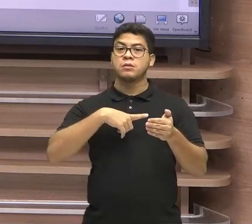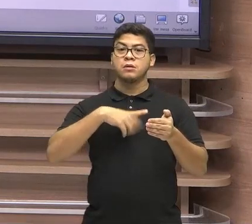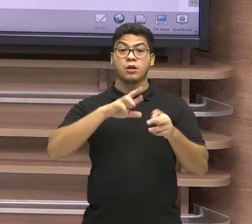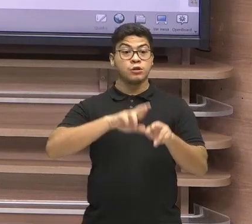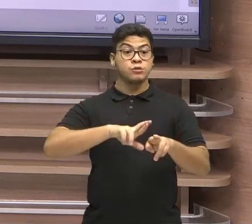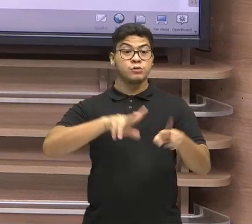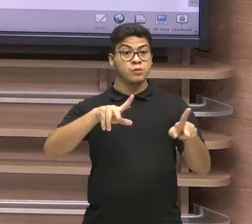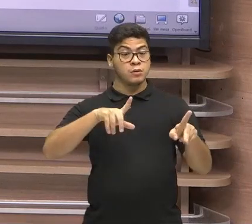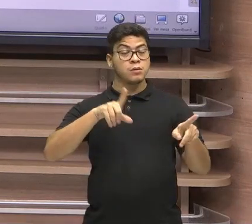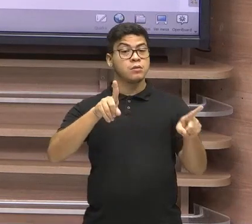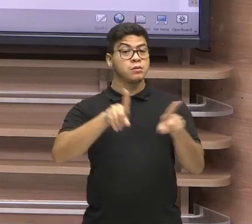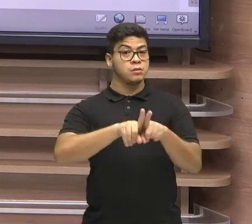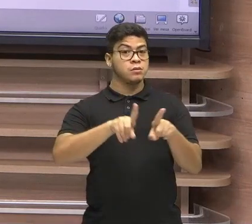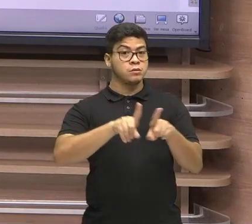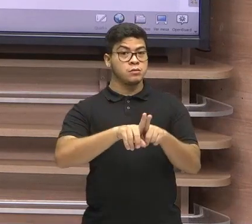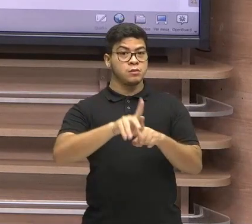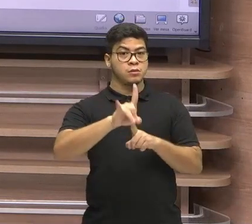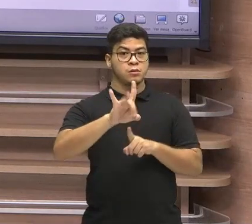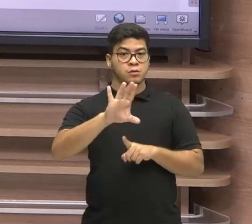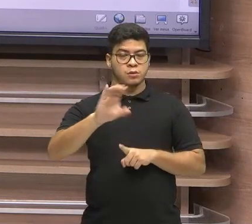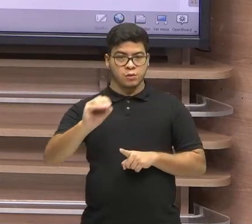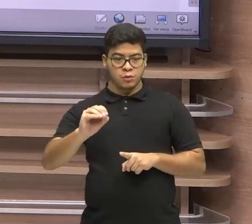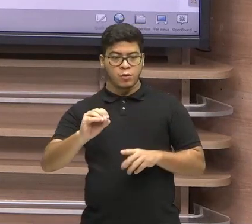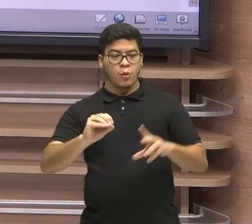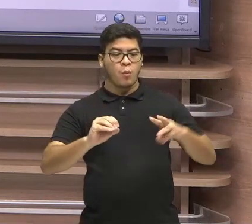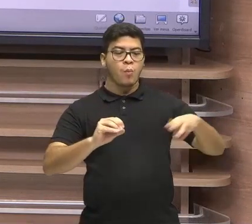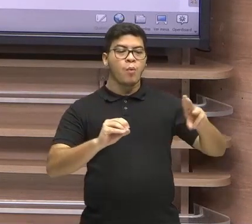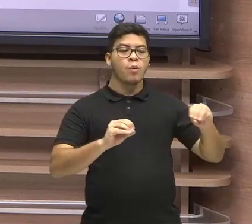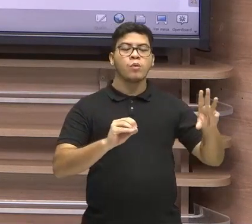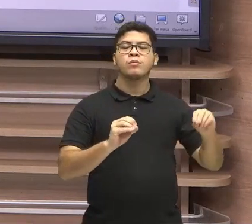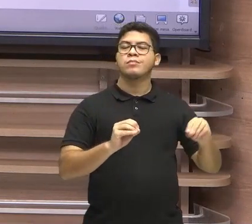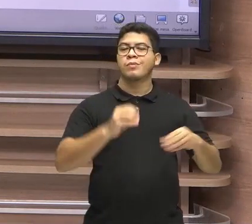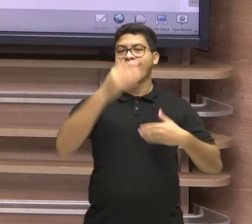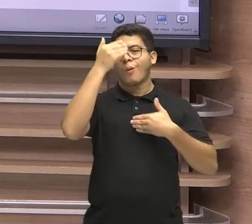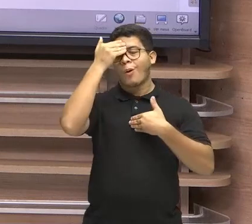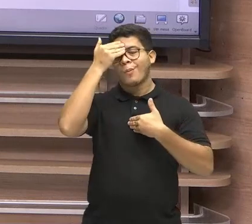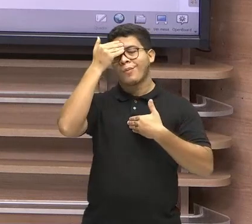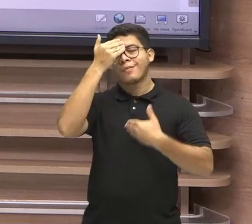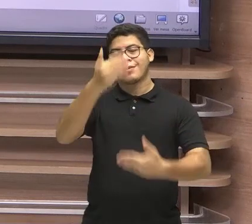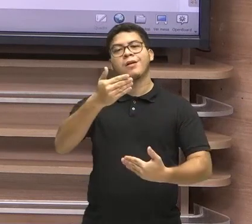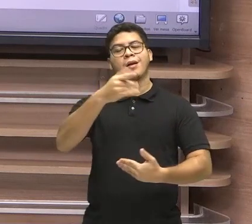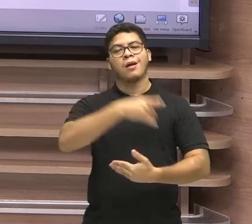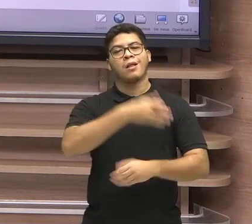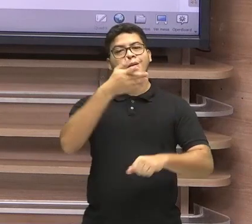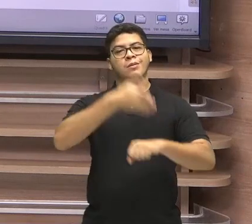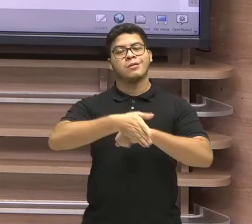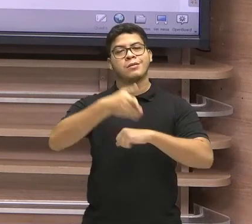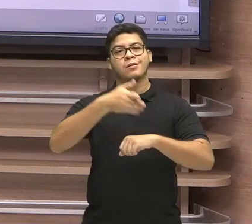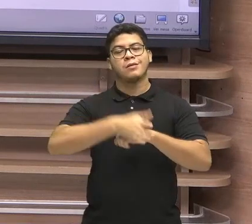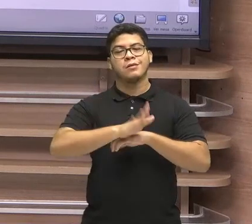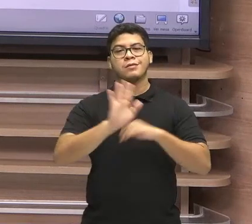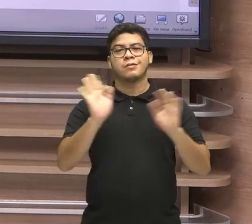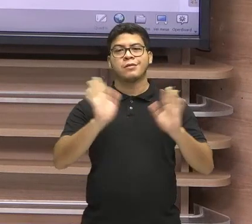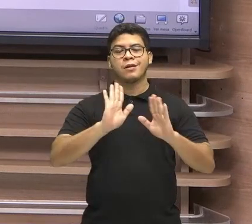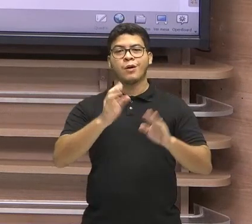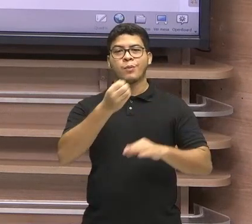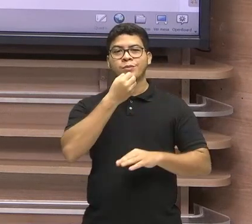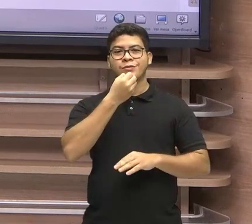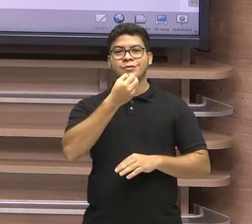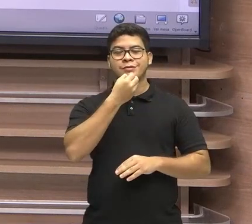os monocotiledôneas e dicotiledôneas. Muito bem, obrigada pela participação até aqui e até uma